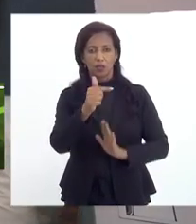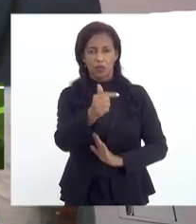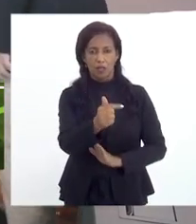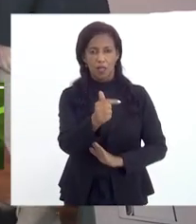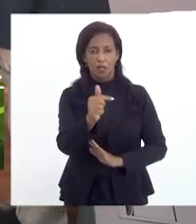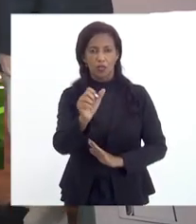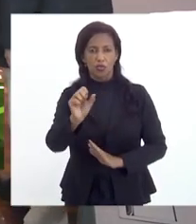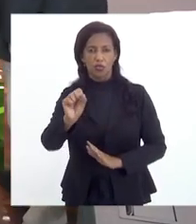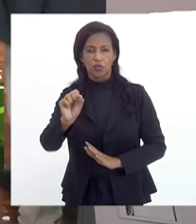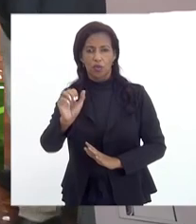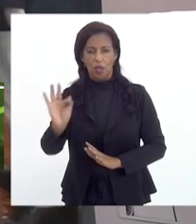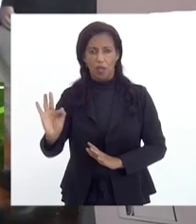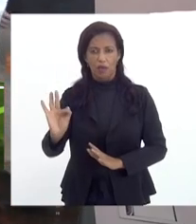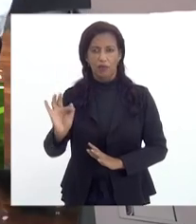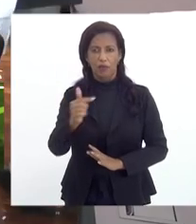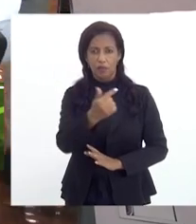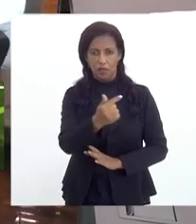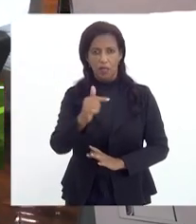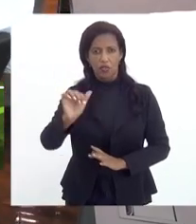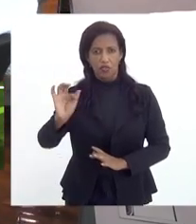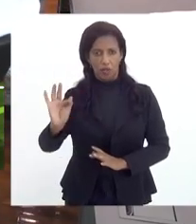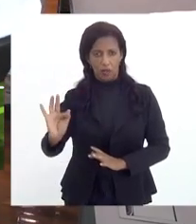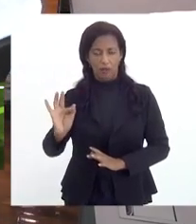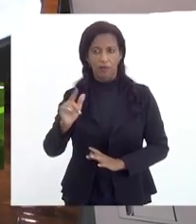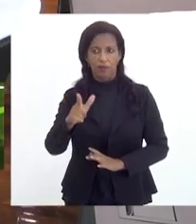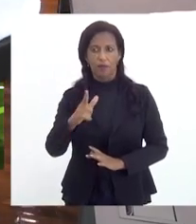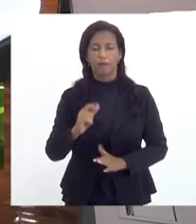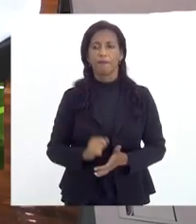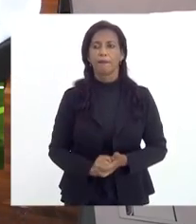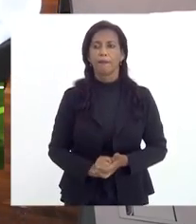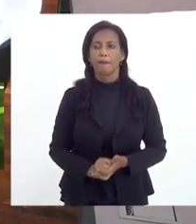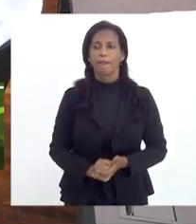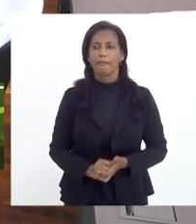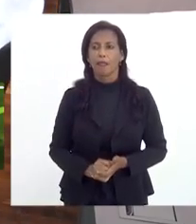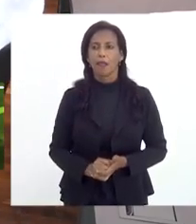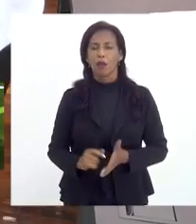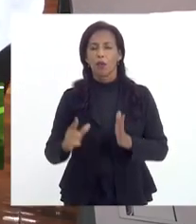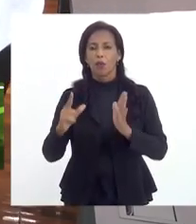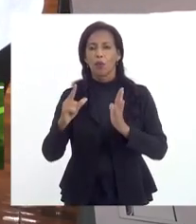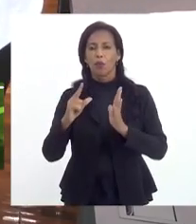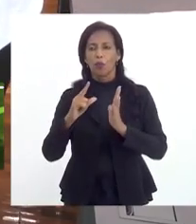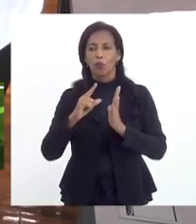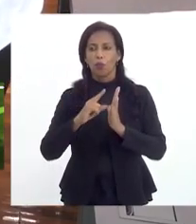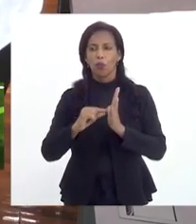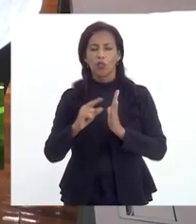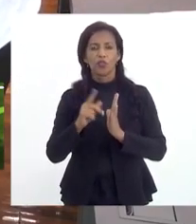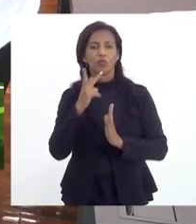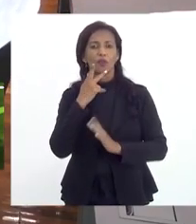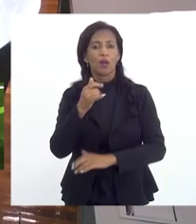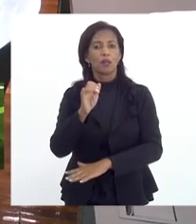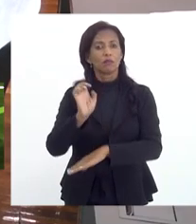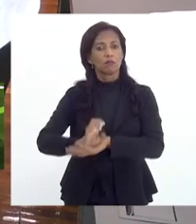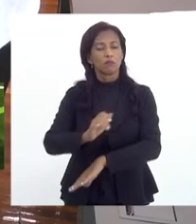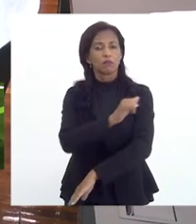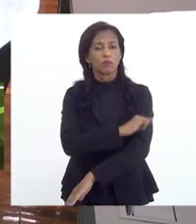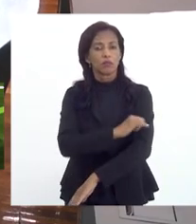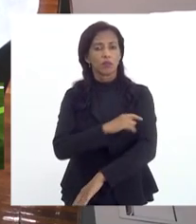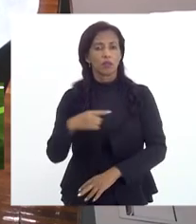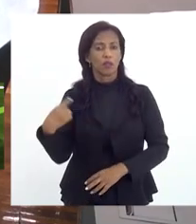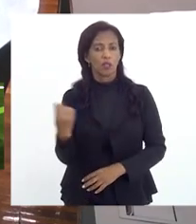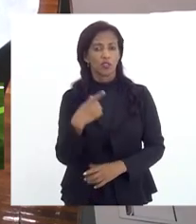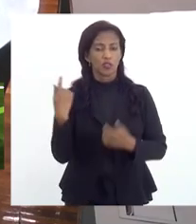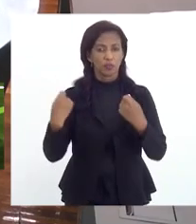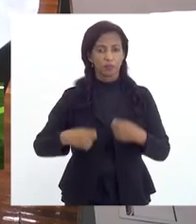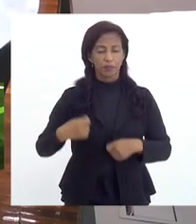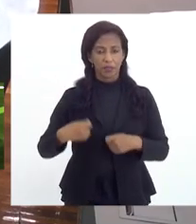Escrito em dívida Ativa Serão passíveis De utilização A amortização Do compromisso Financeiro Do estado Rio de Janeiro A gente tem que